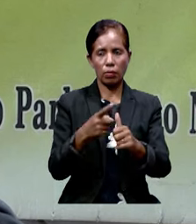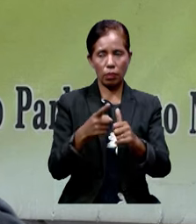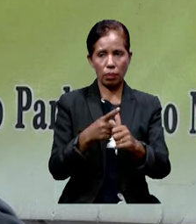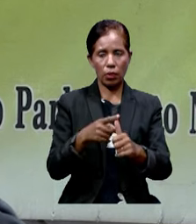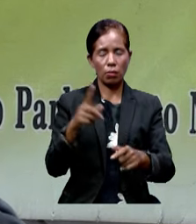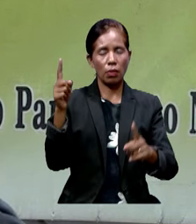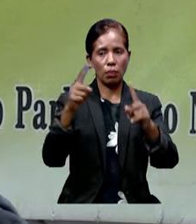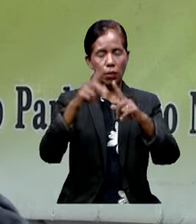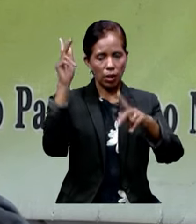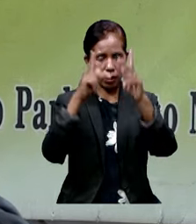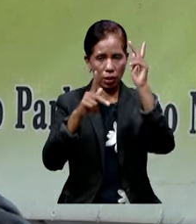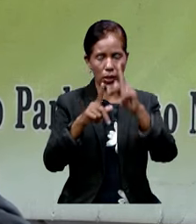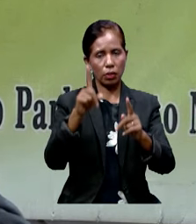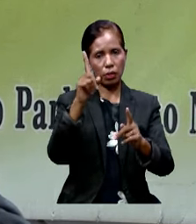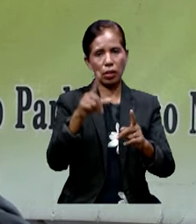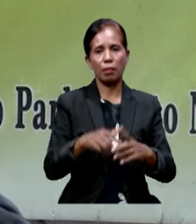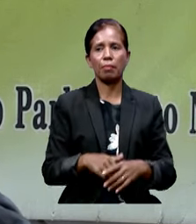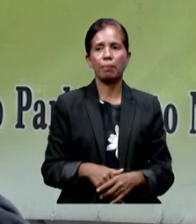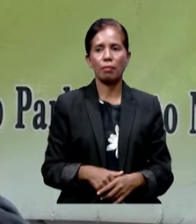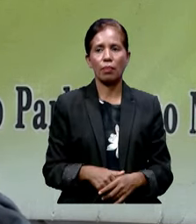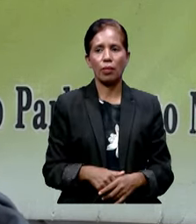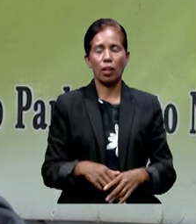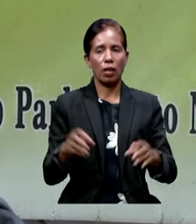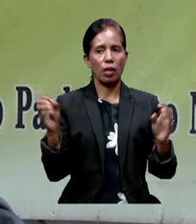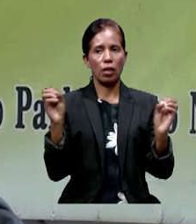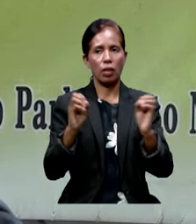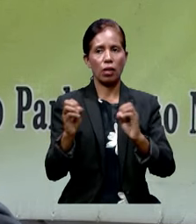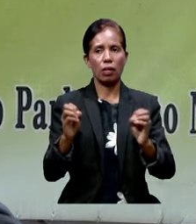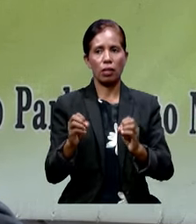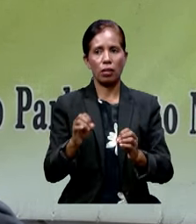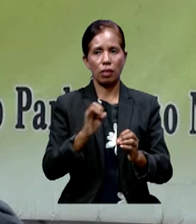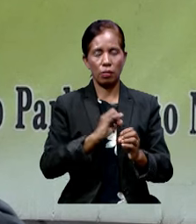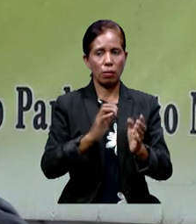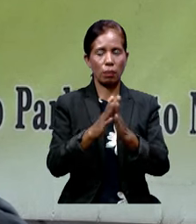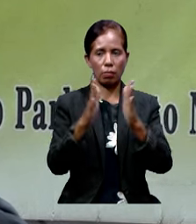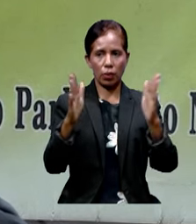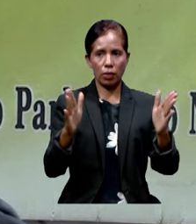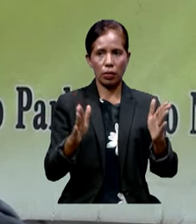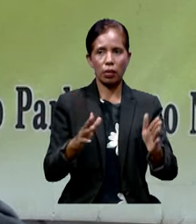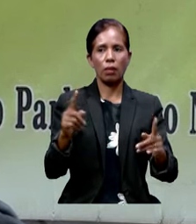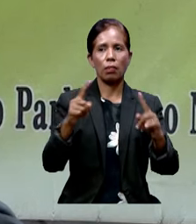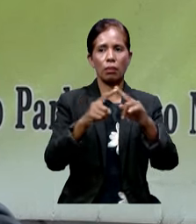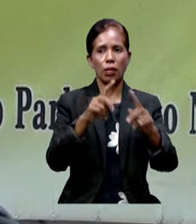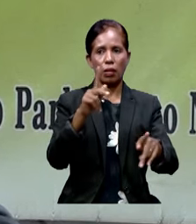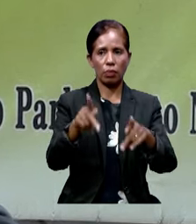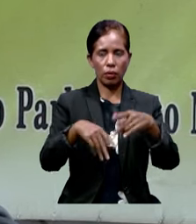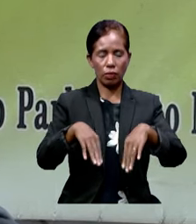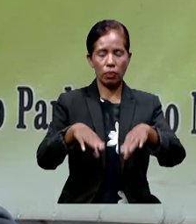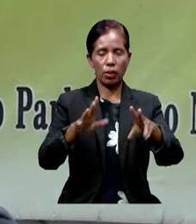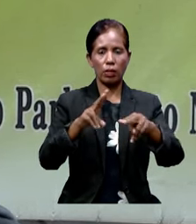caso ida, nebe la os, ba buat nebe macabot. Ba povo nebe macafan